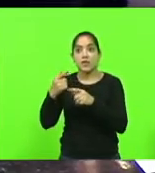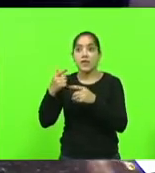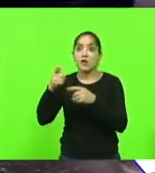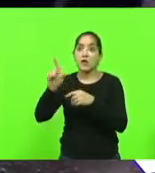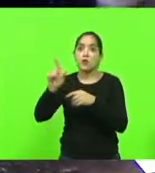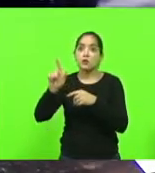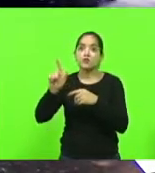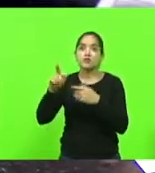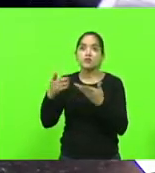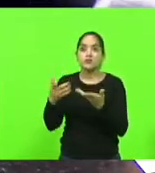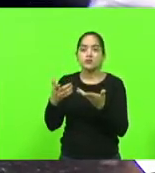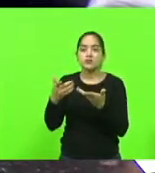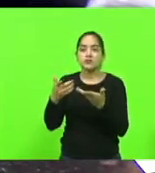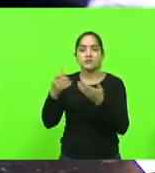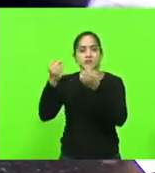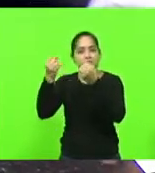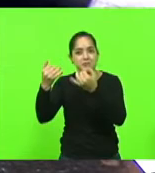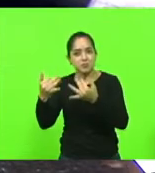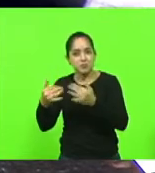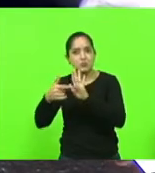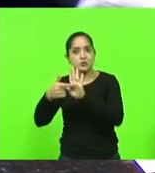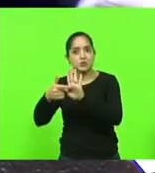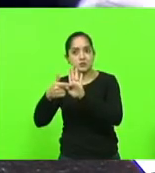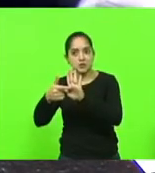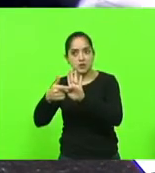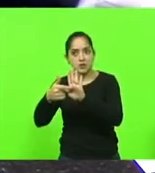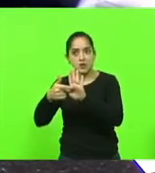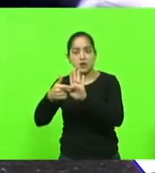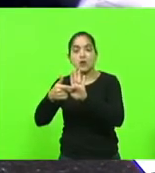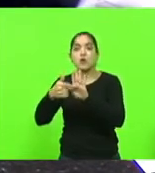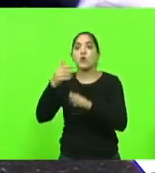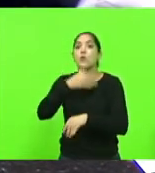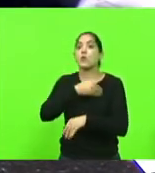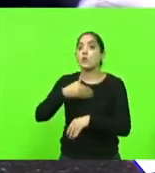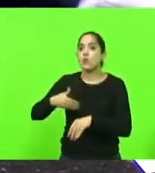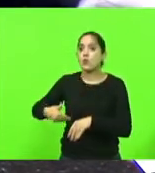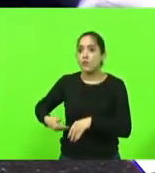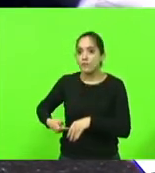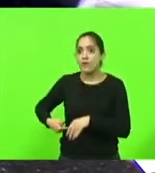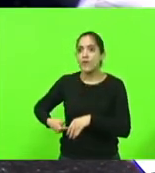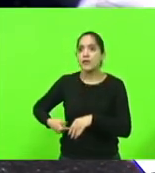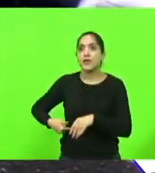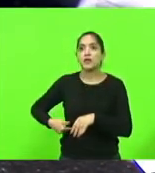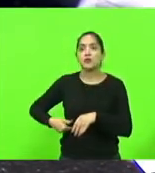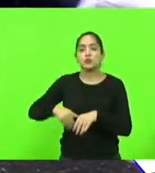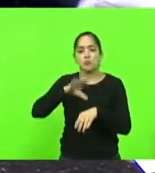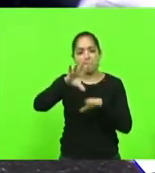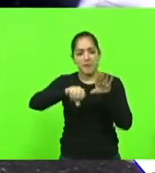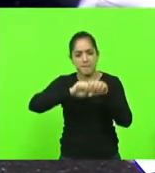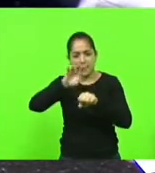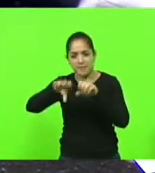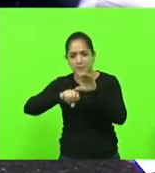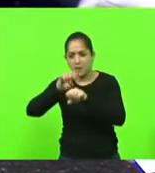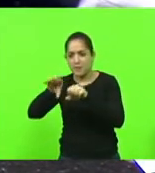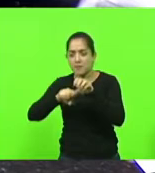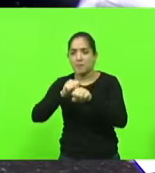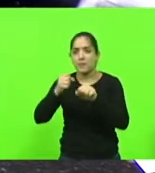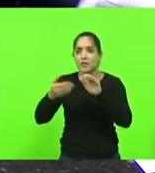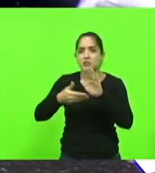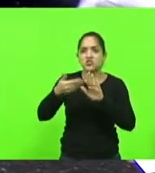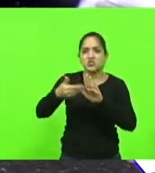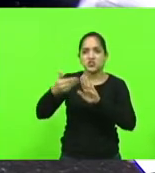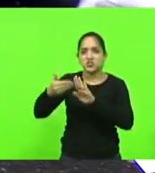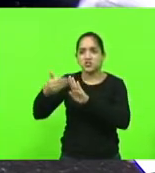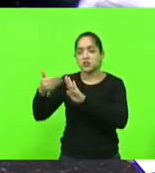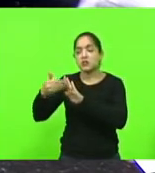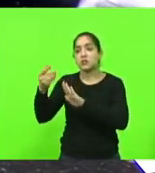governo bateu um recorde de arrecadação é dizer o governo nunca tirou tanto dinheiro da população como hoje.